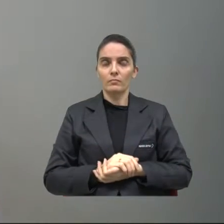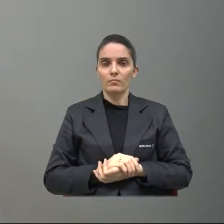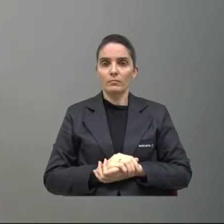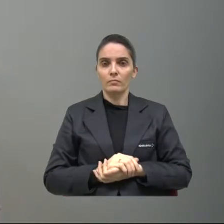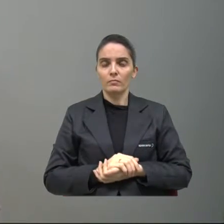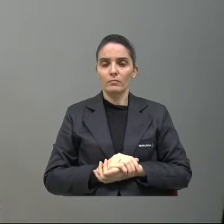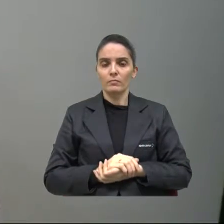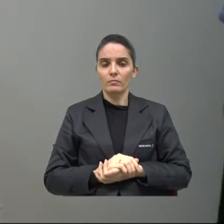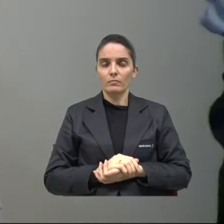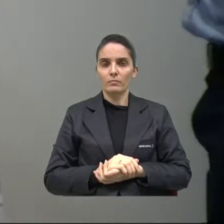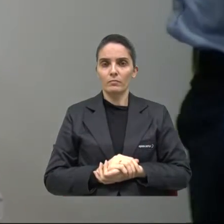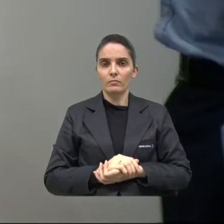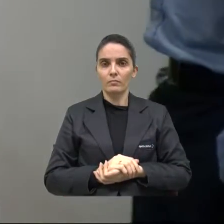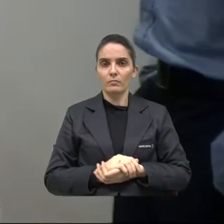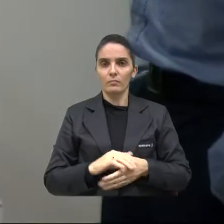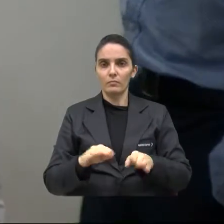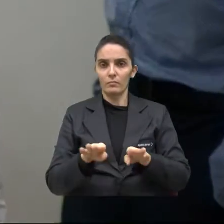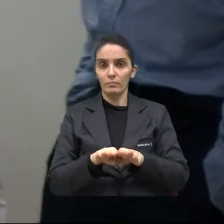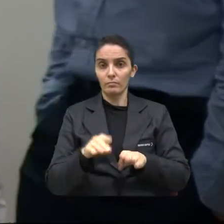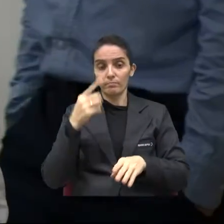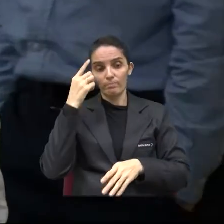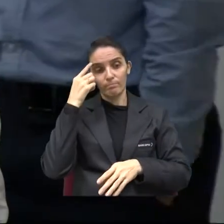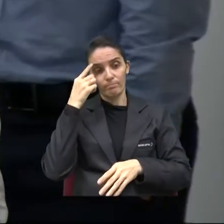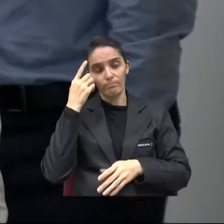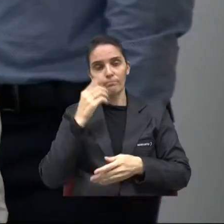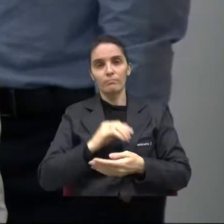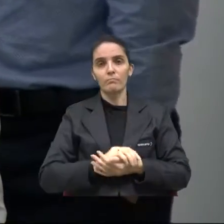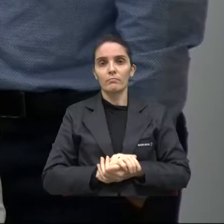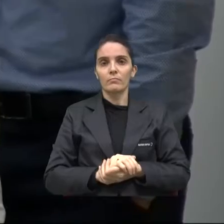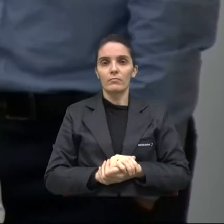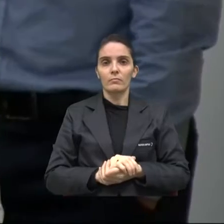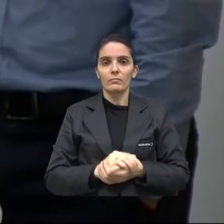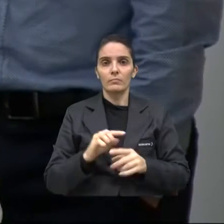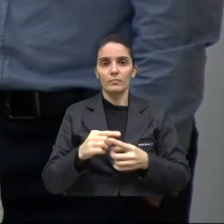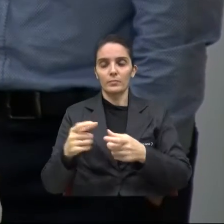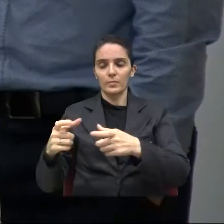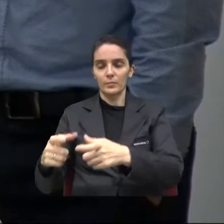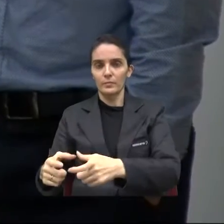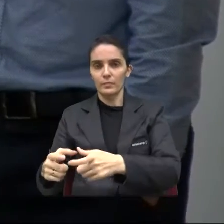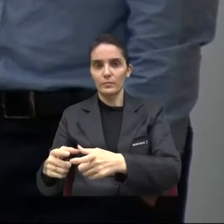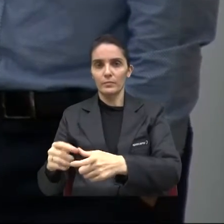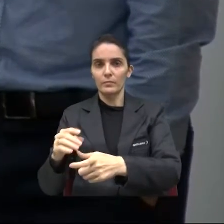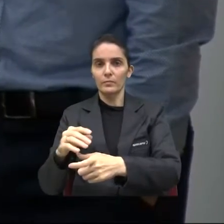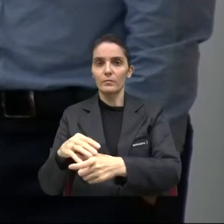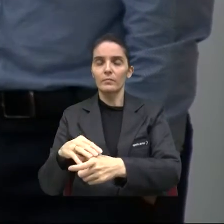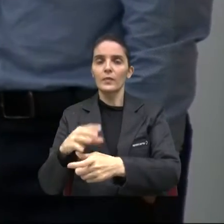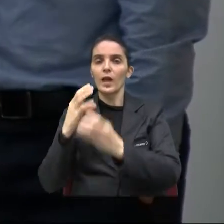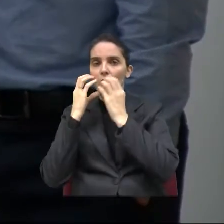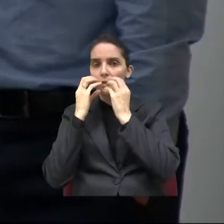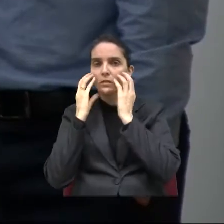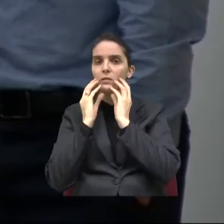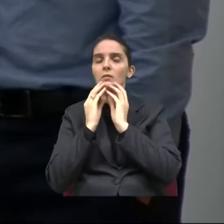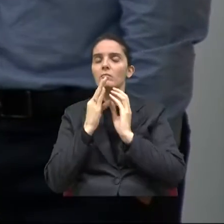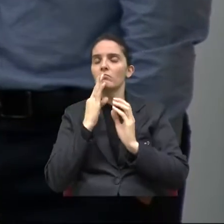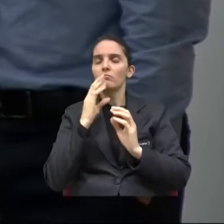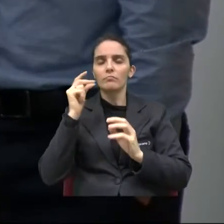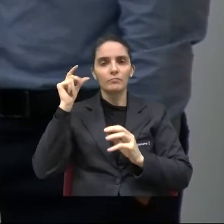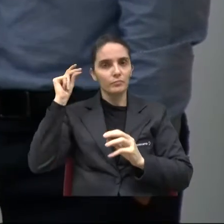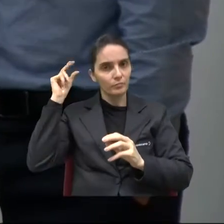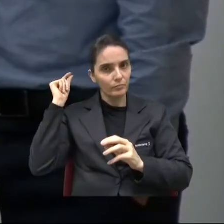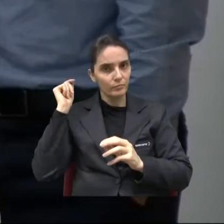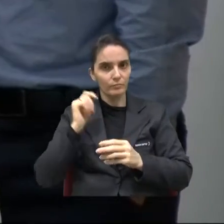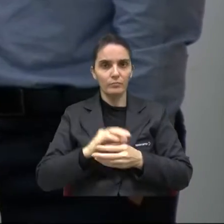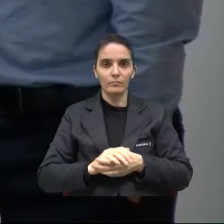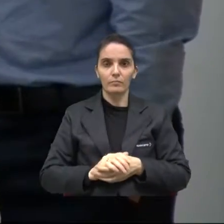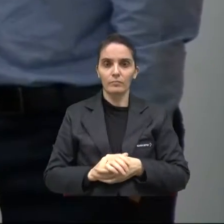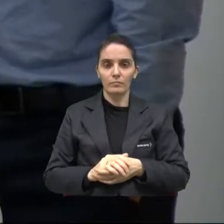Seria ideal uma contrapartida nesse sentido, mas aquele local ali eu conheço há muito tempo, infelizmente eu não